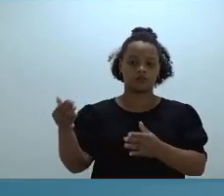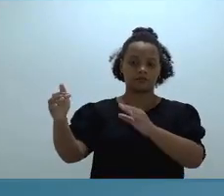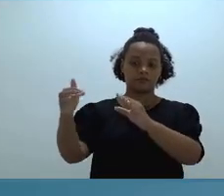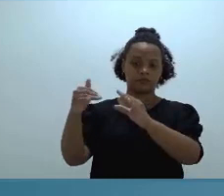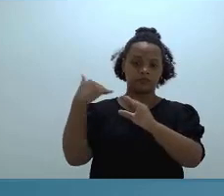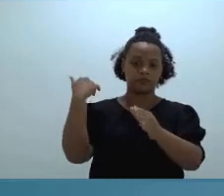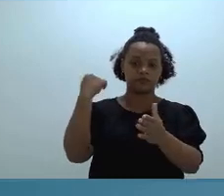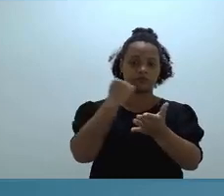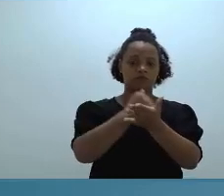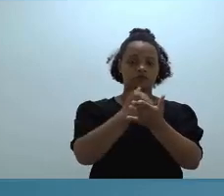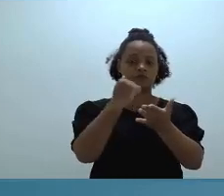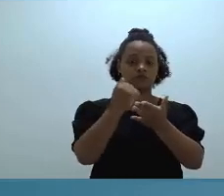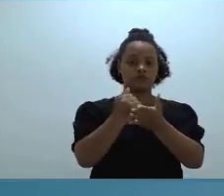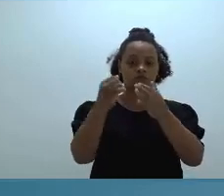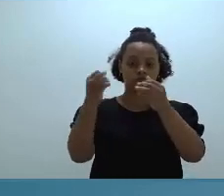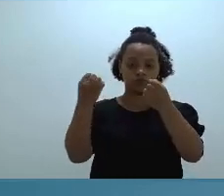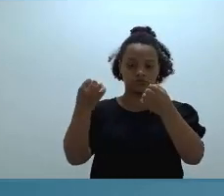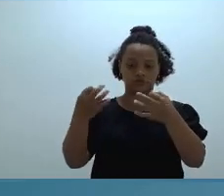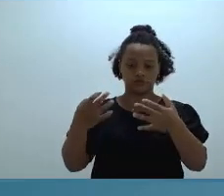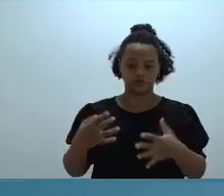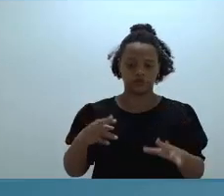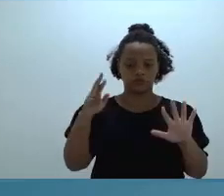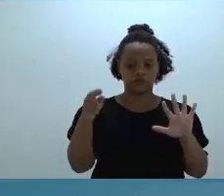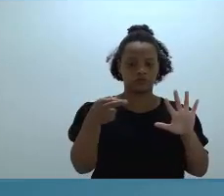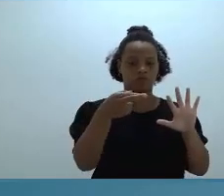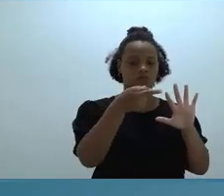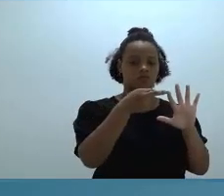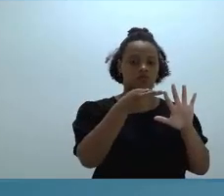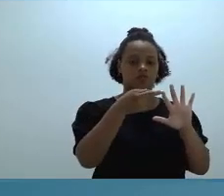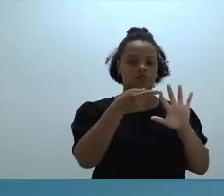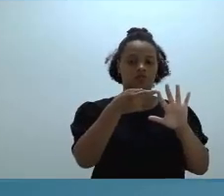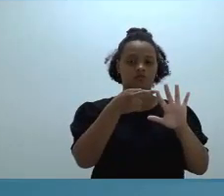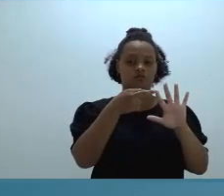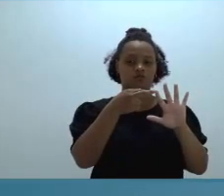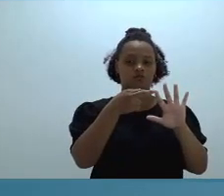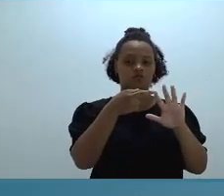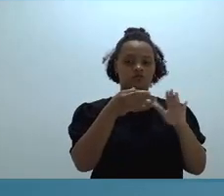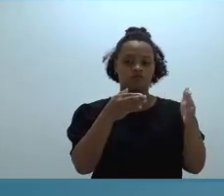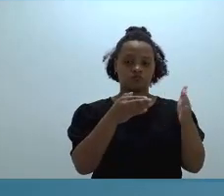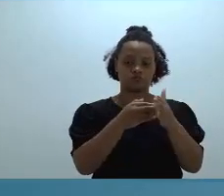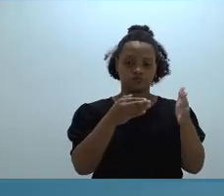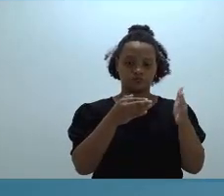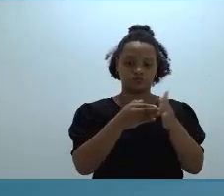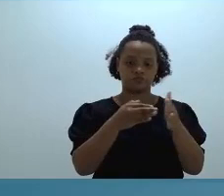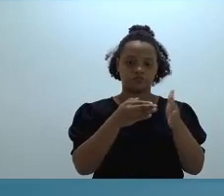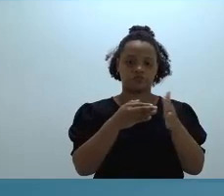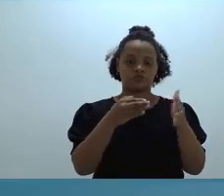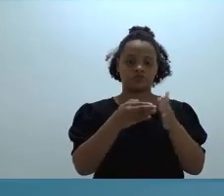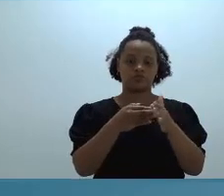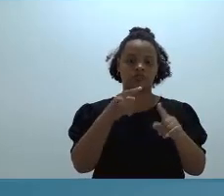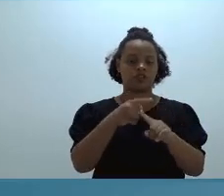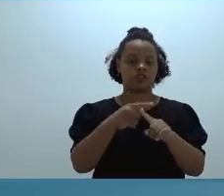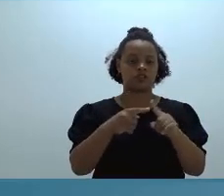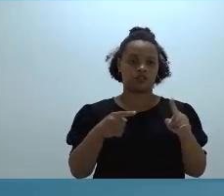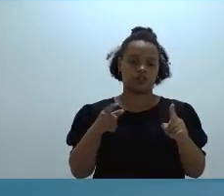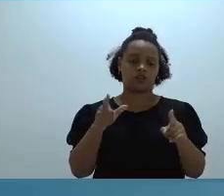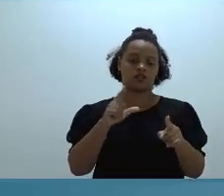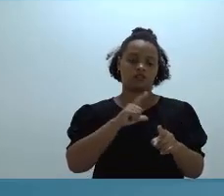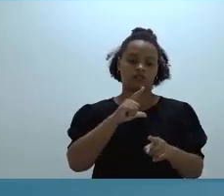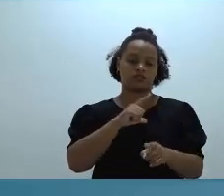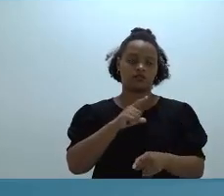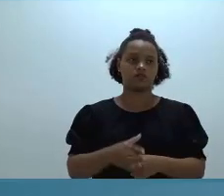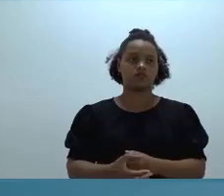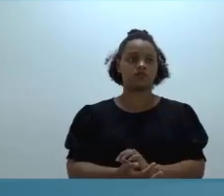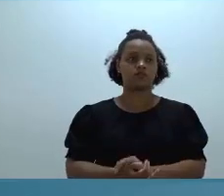o agravo em recurso extraordinário foi desprovido e a reclamação teve seguimento negado, e em